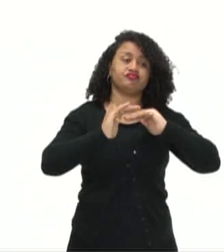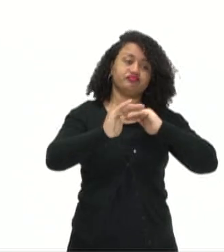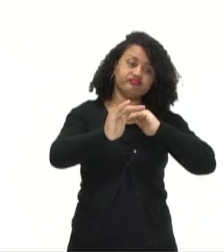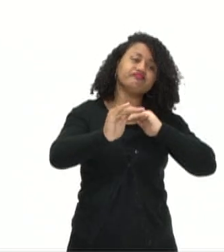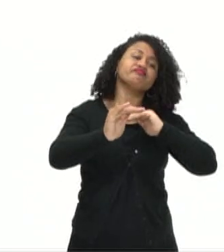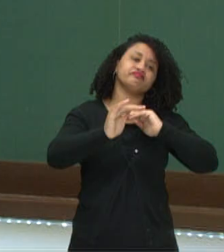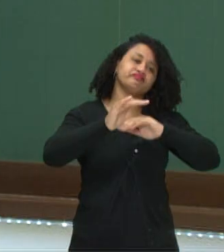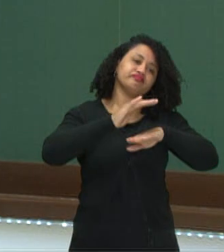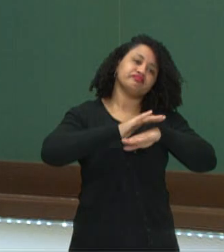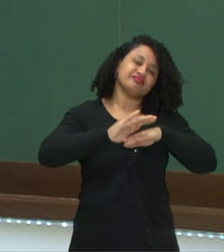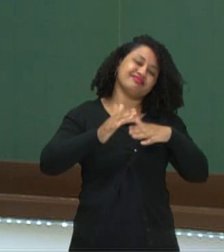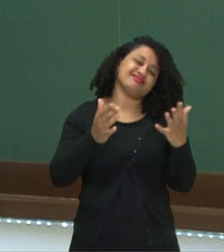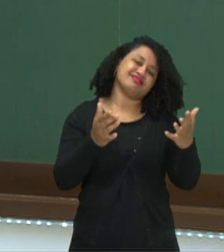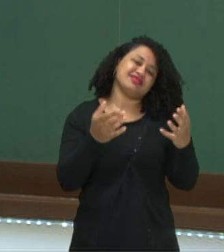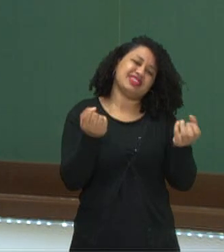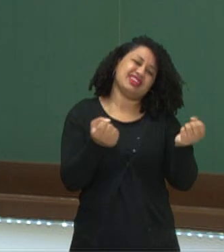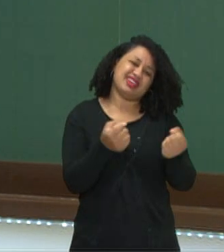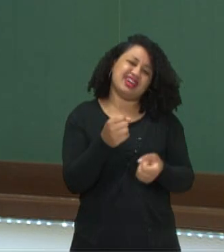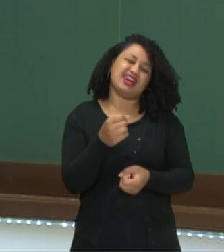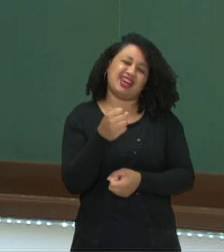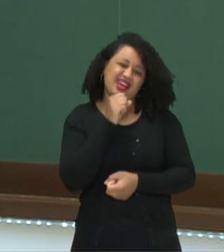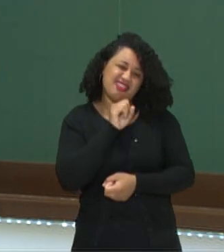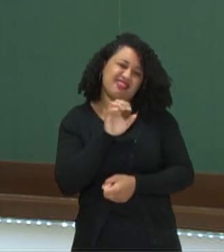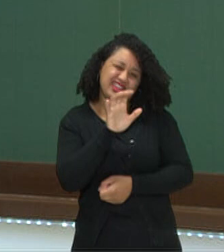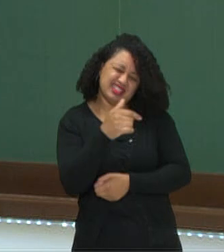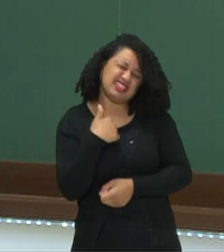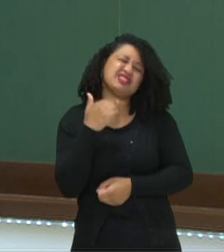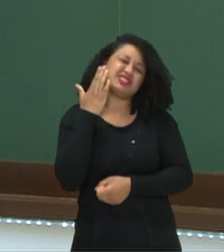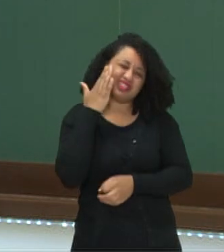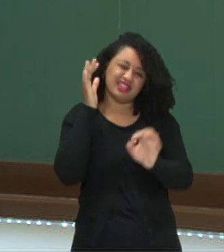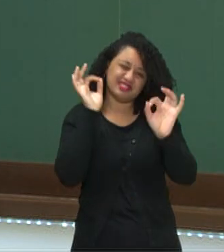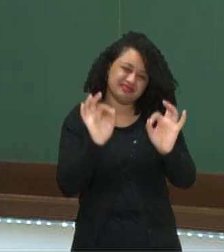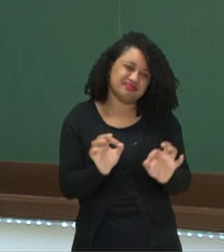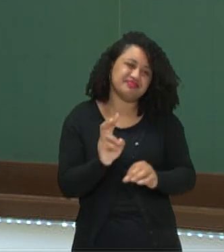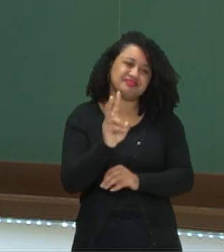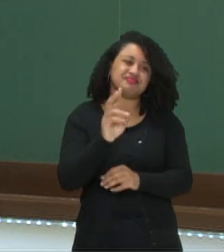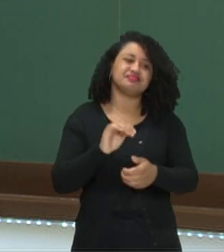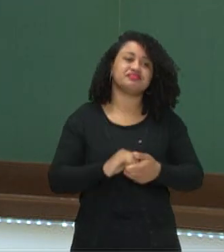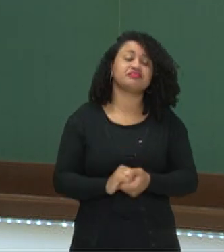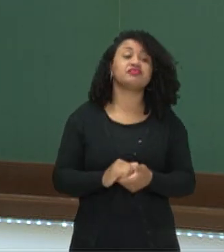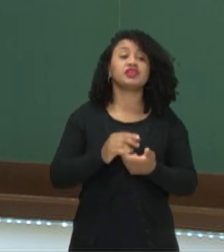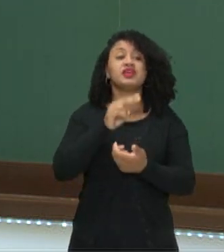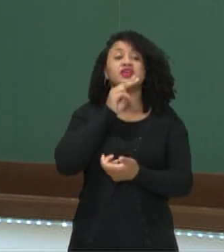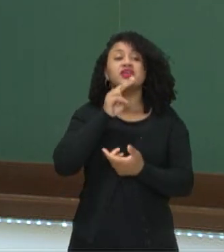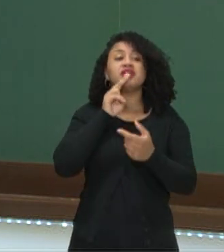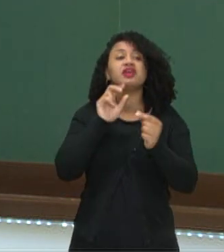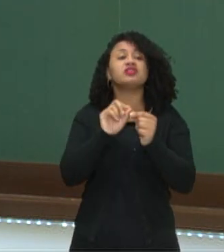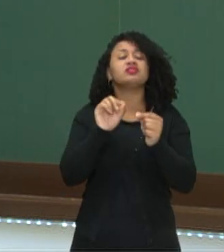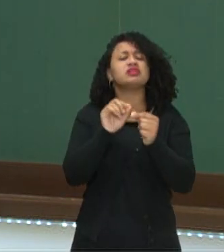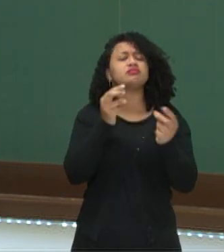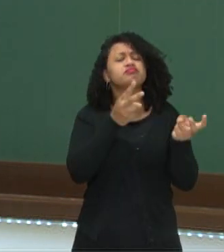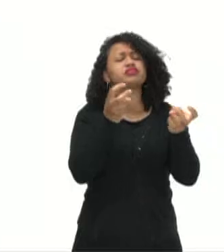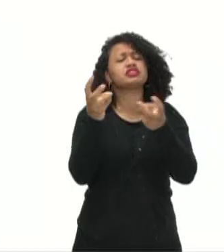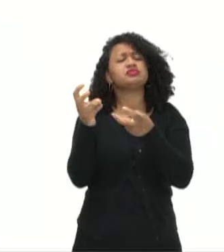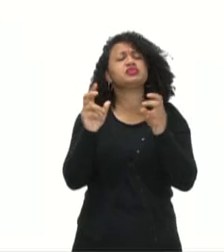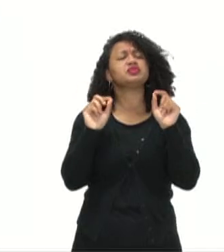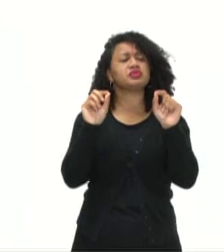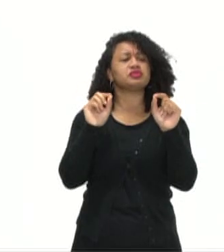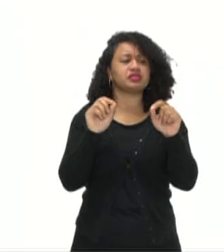Pobre, né? O carro velho é assim, né? Eu sei muito bem sobre isso. Ele diz o seguinte: o neto fez as seguintes